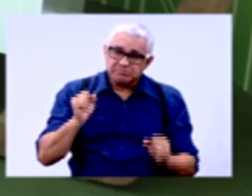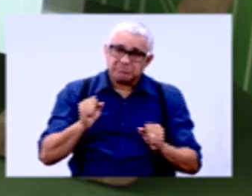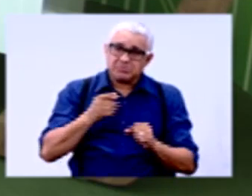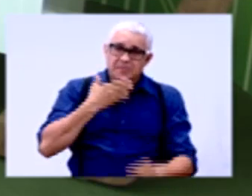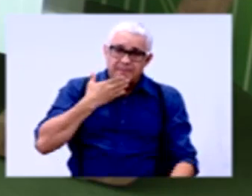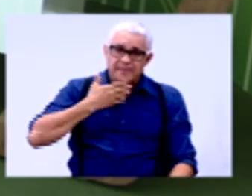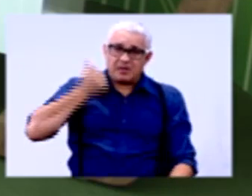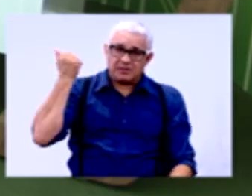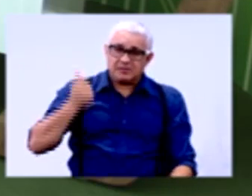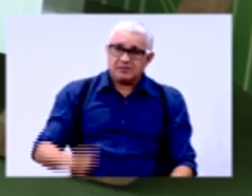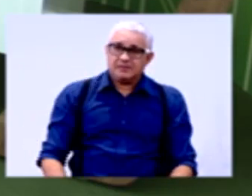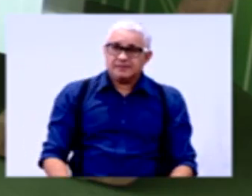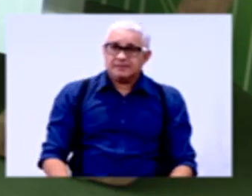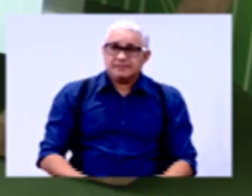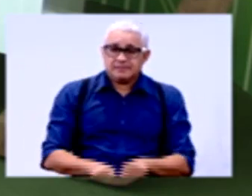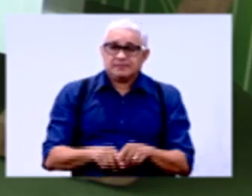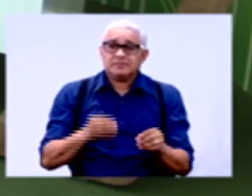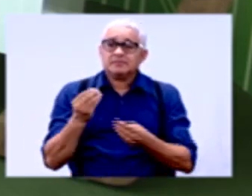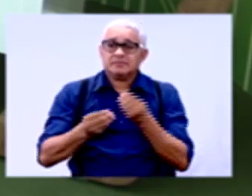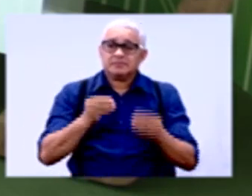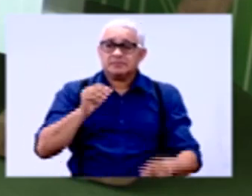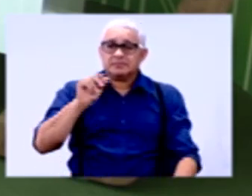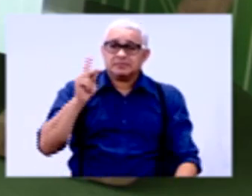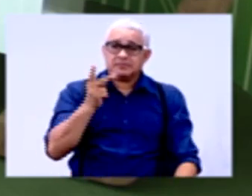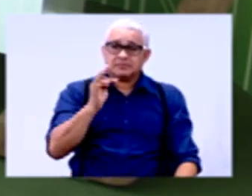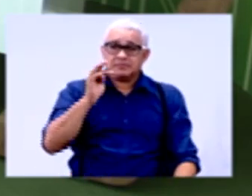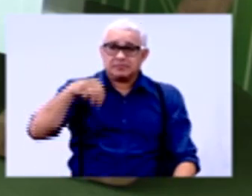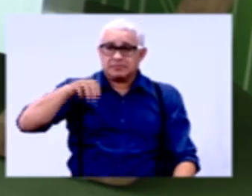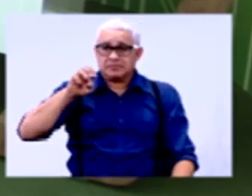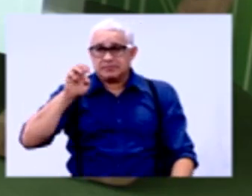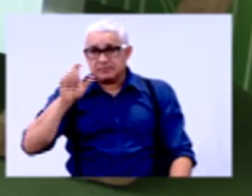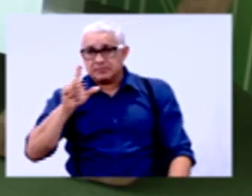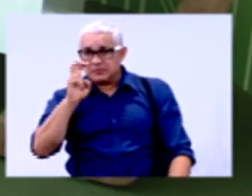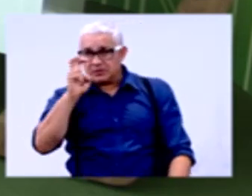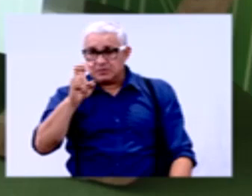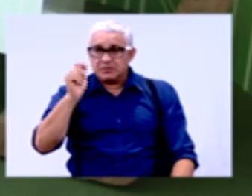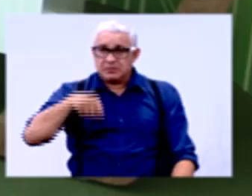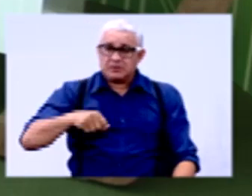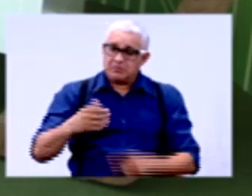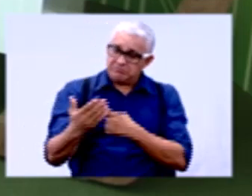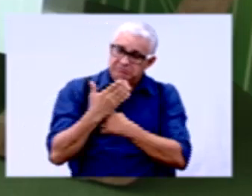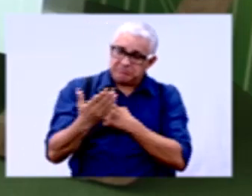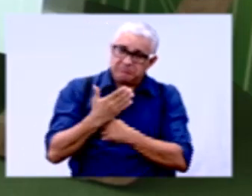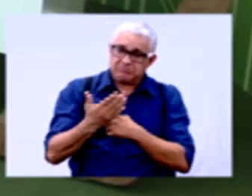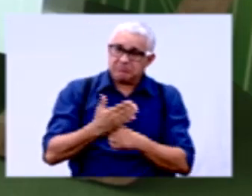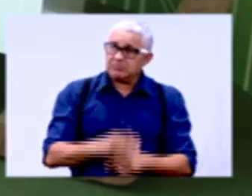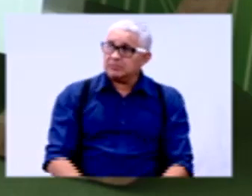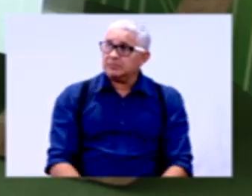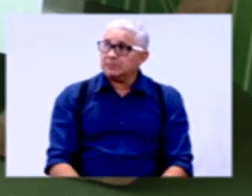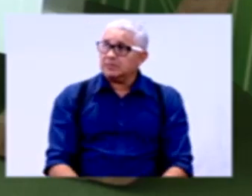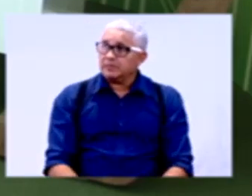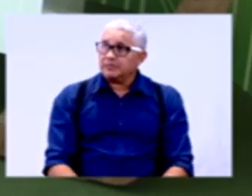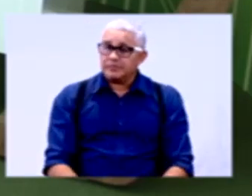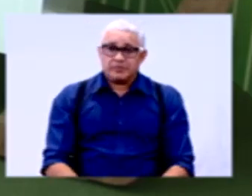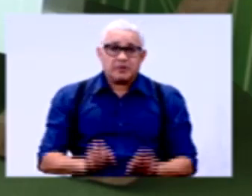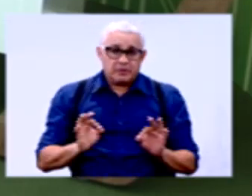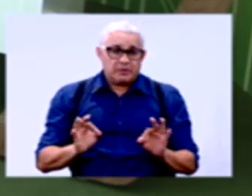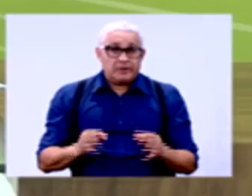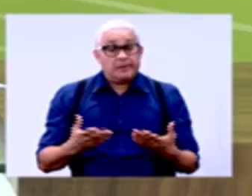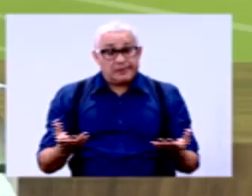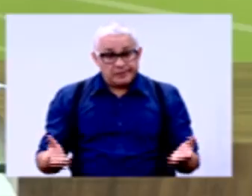essas questões e como que o HTML5 de repente pode ajudar mais ainda a gente nessas situações. Tá certo,